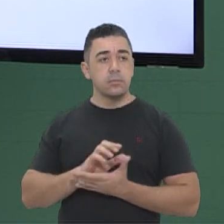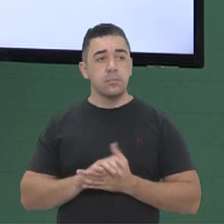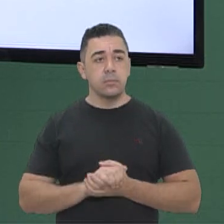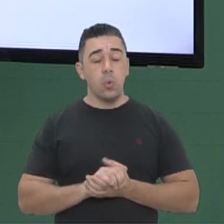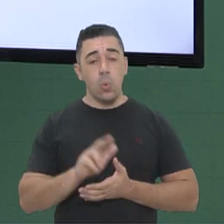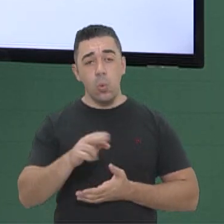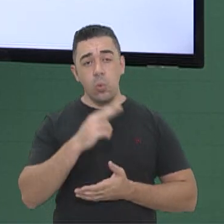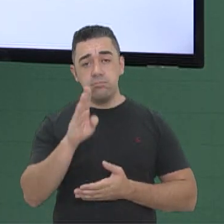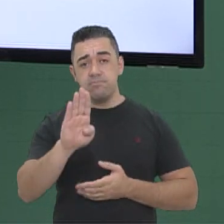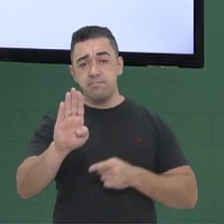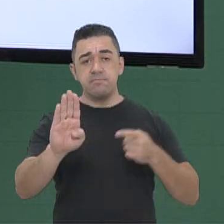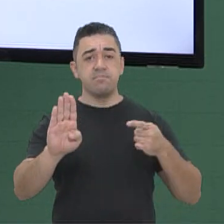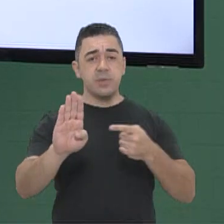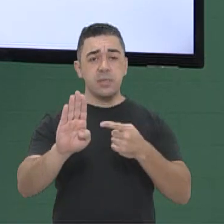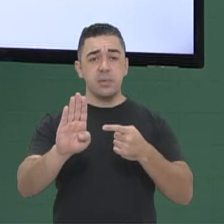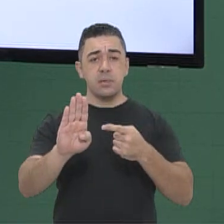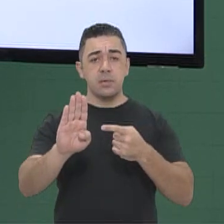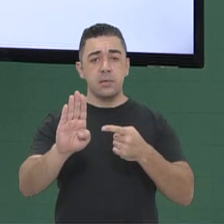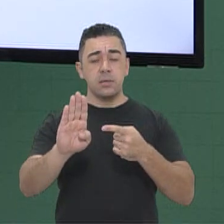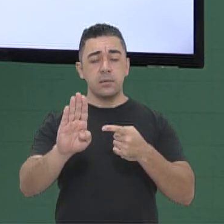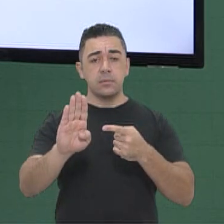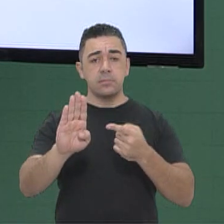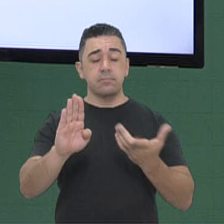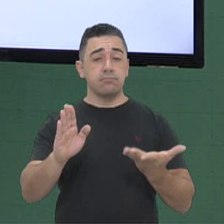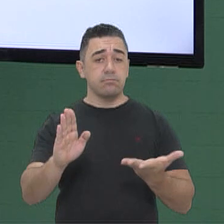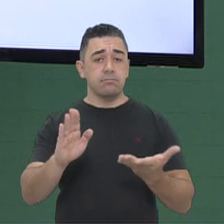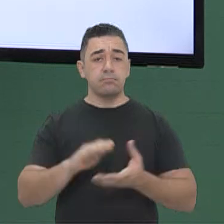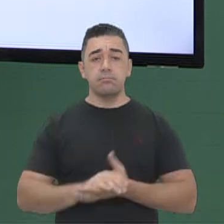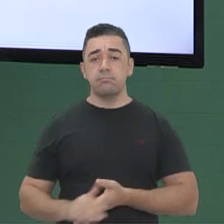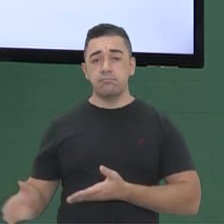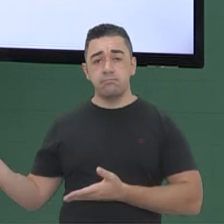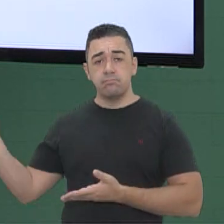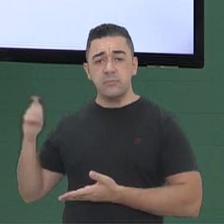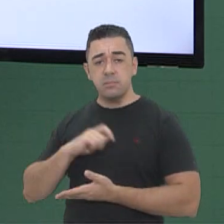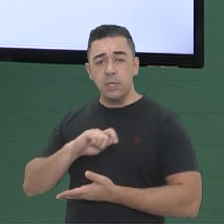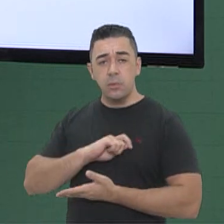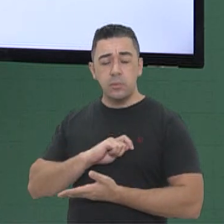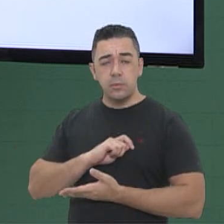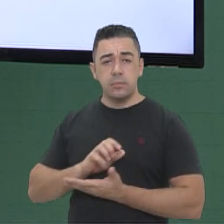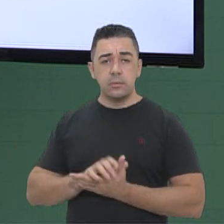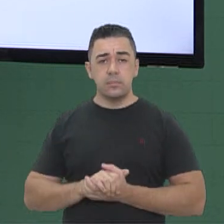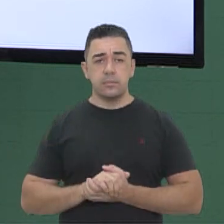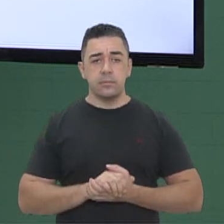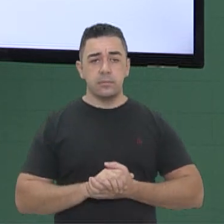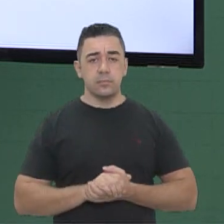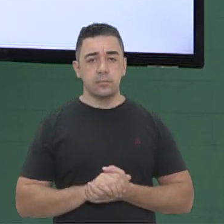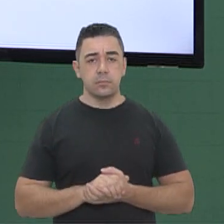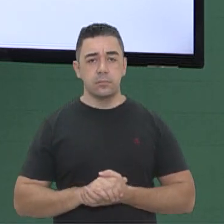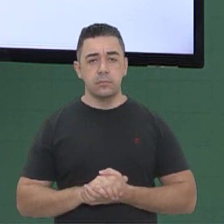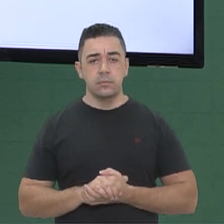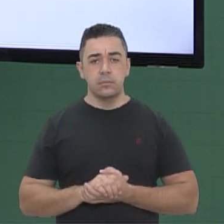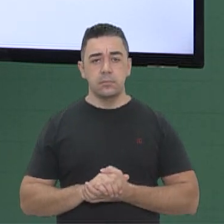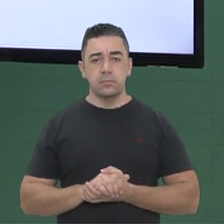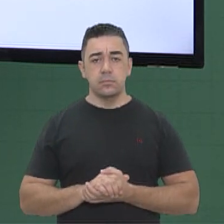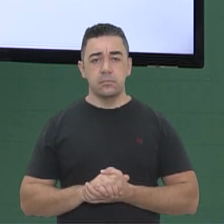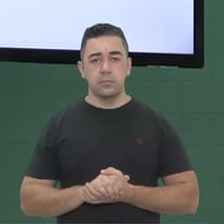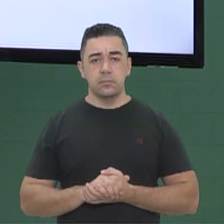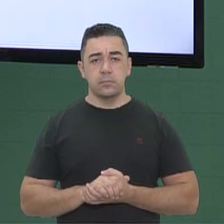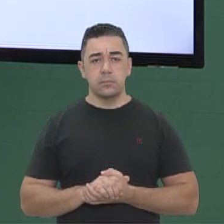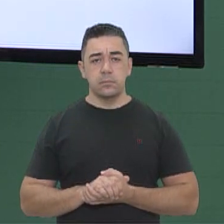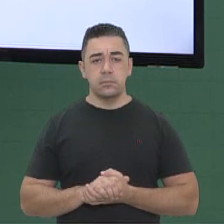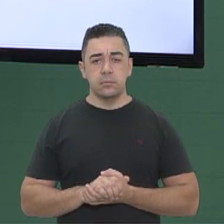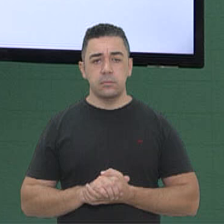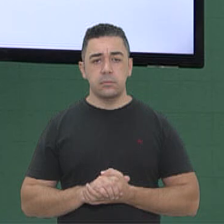alternativa B, utilizá-la para buscar informações em